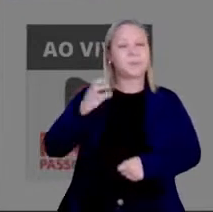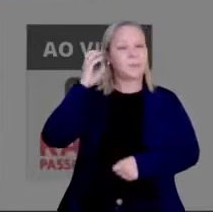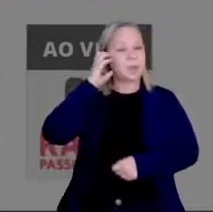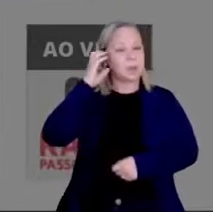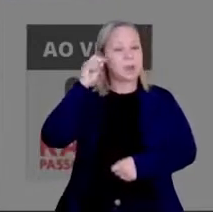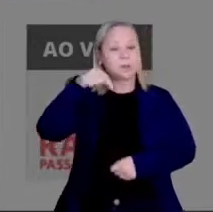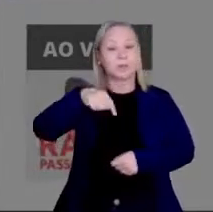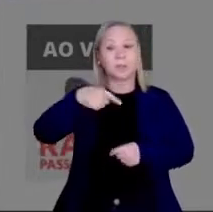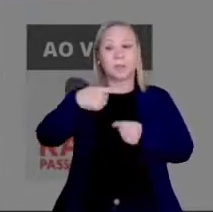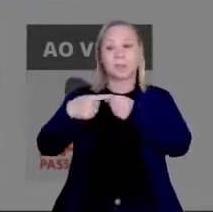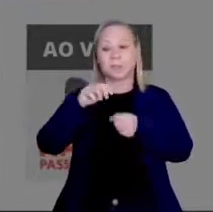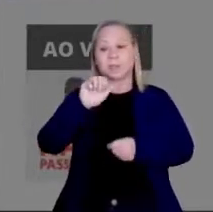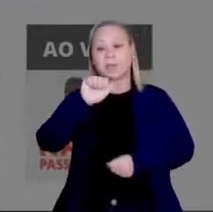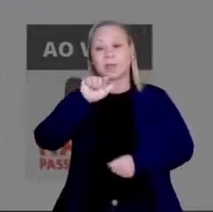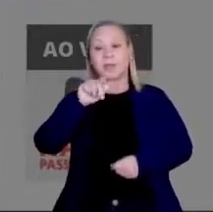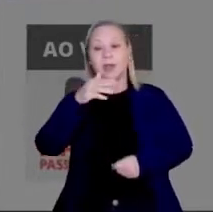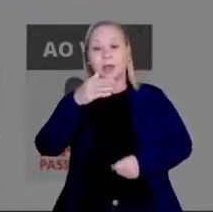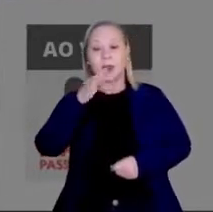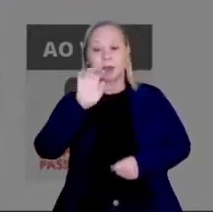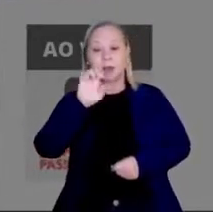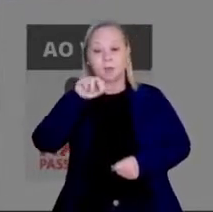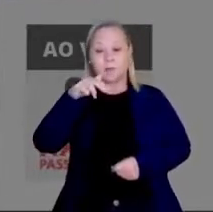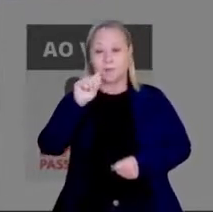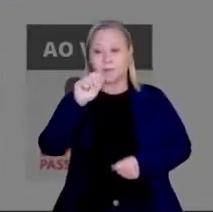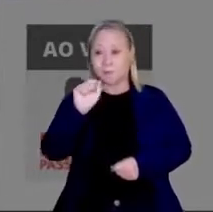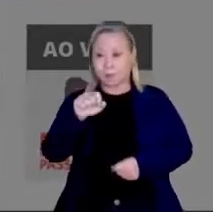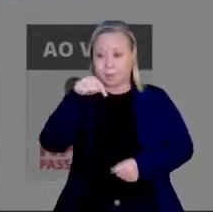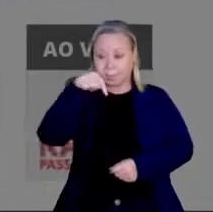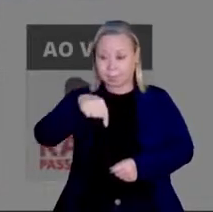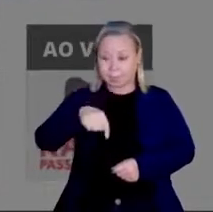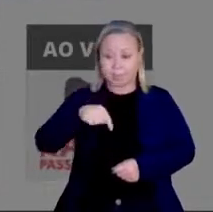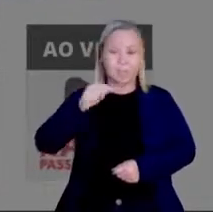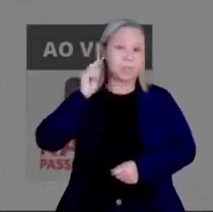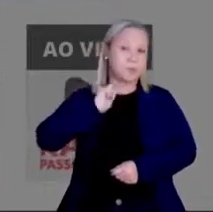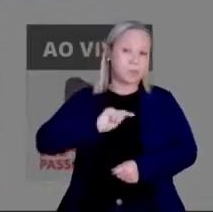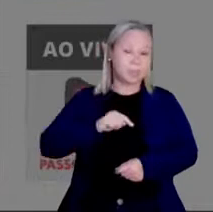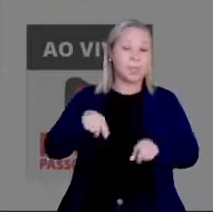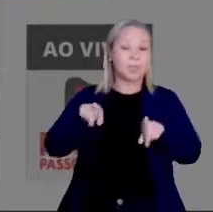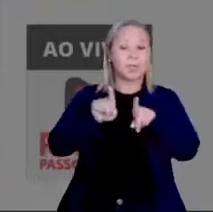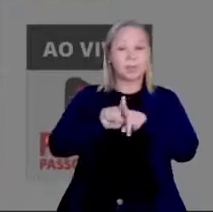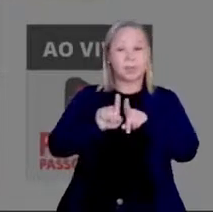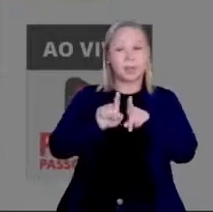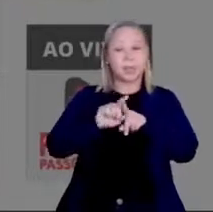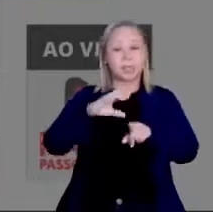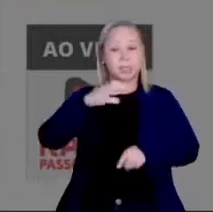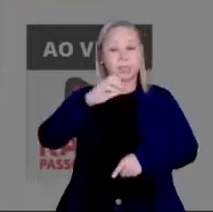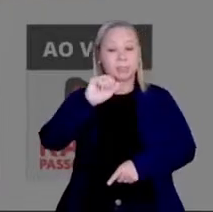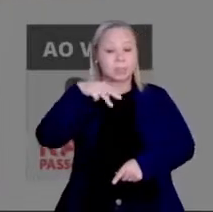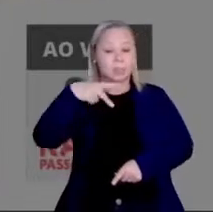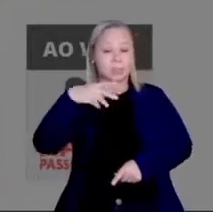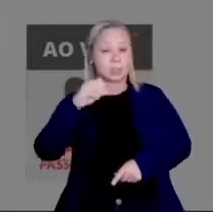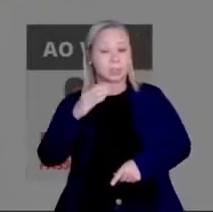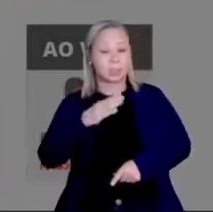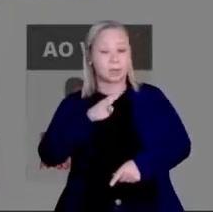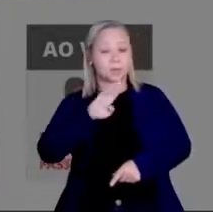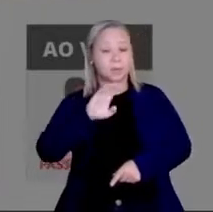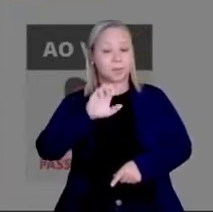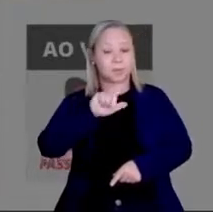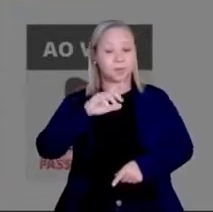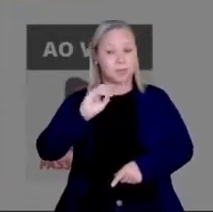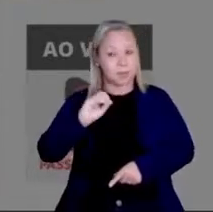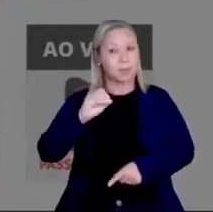responsável por 37% do total da capacidade de geração de energia no país. Para o nosso ouvinte ter uma ideia, Lula,